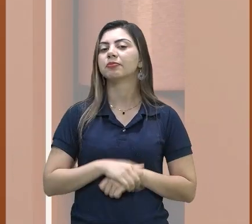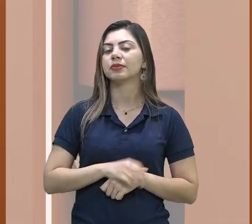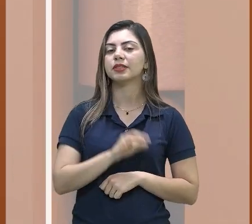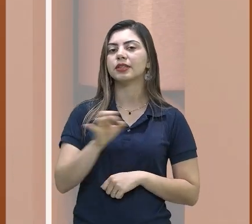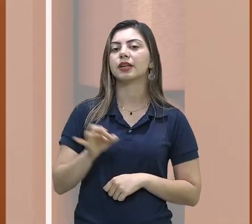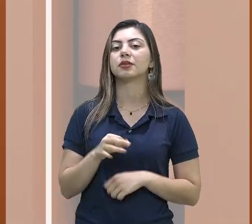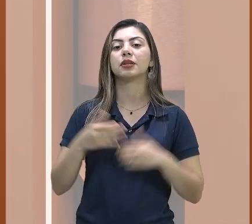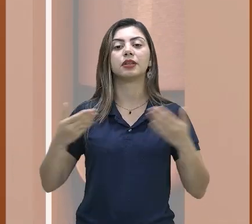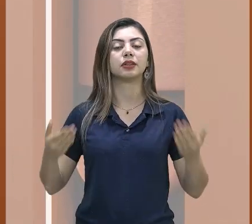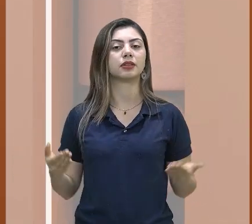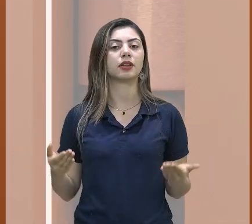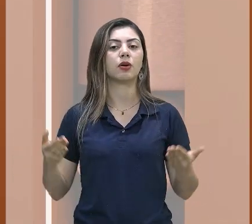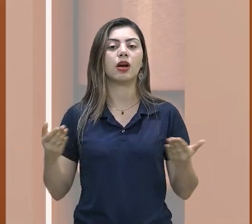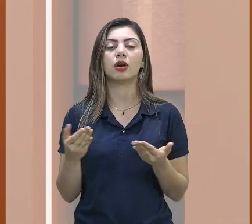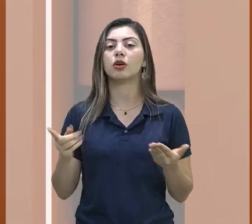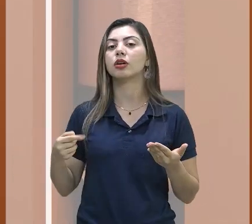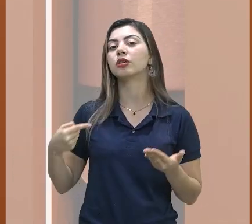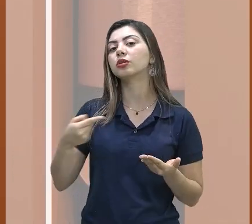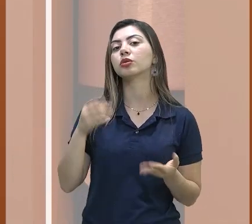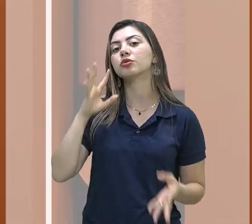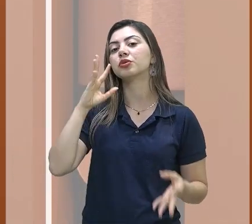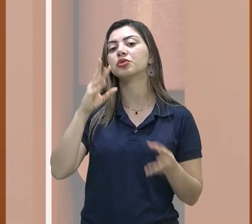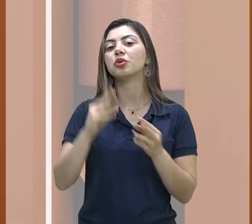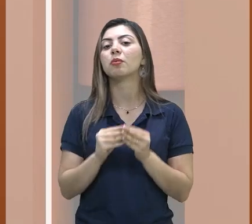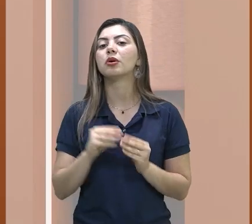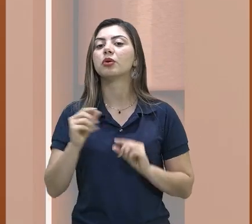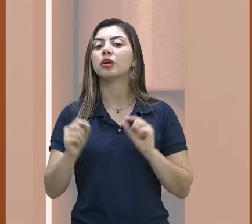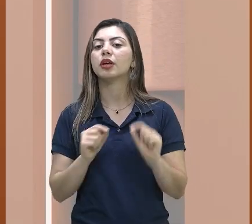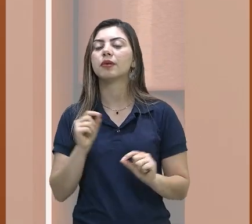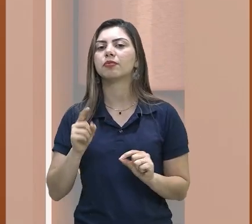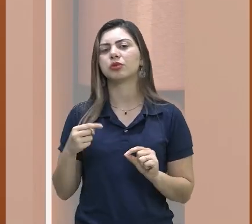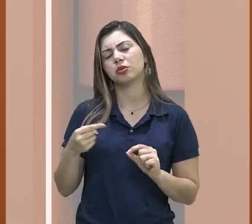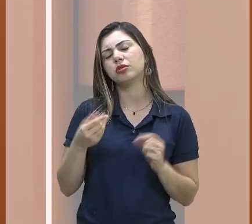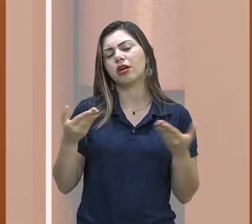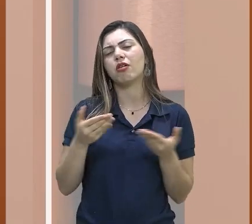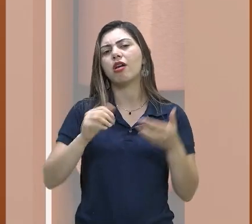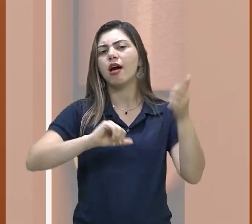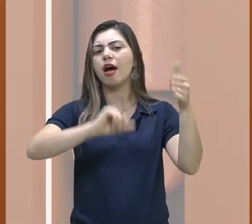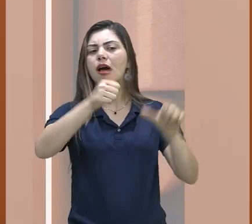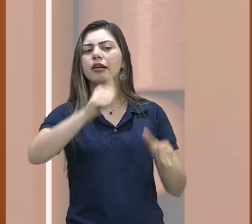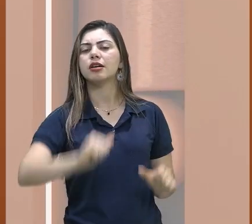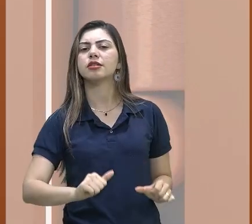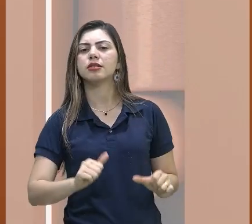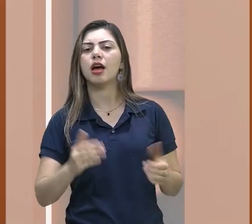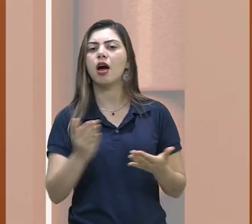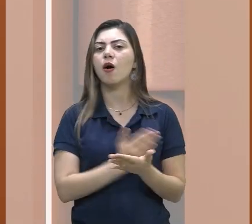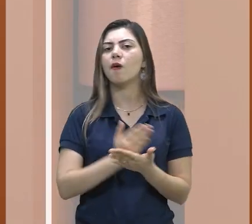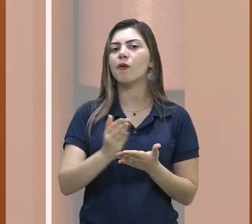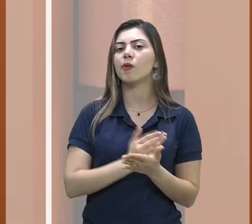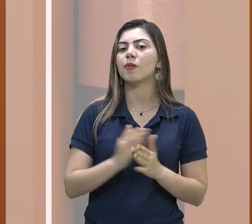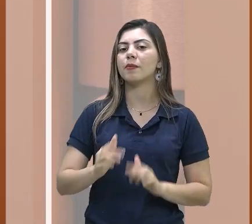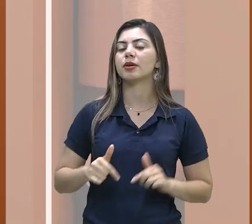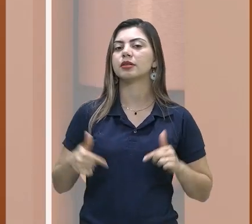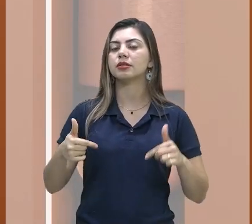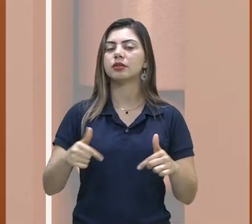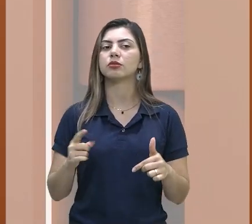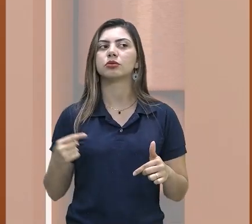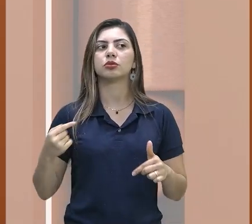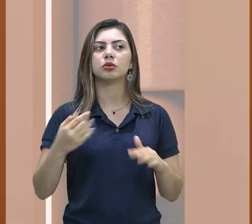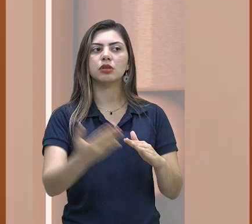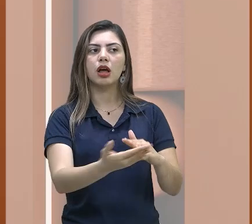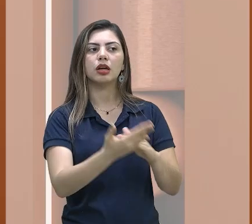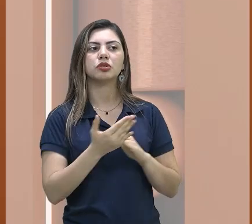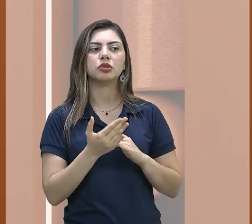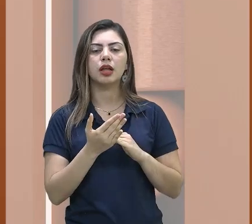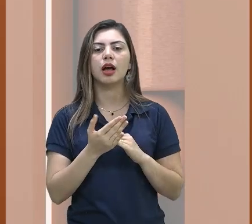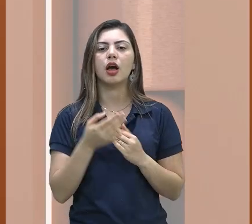momento, nós vamos compreender ali um pouco, analisar na realidade as práticas ali que podem ajudar a gente a